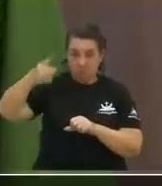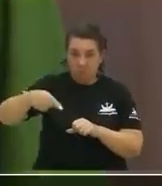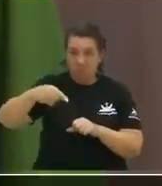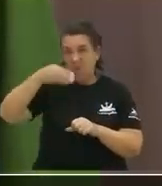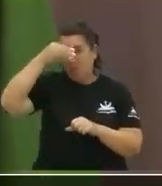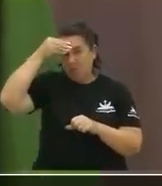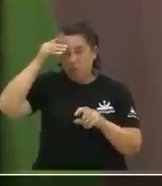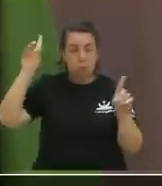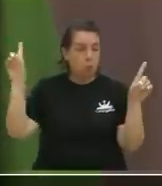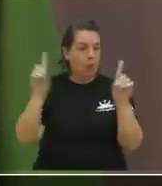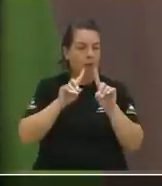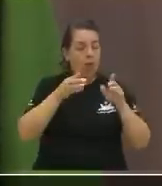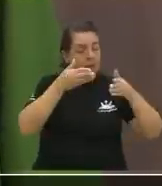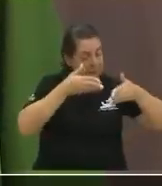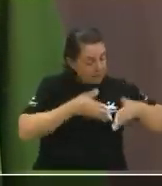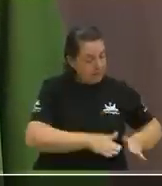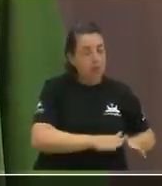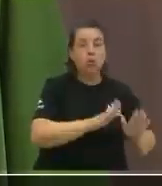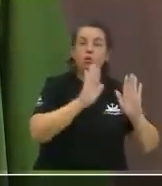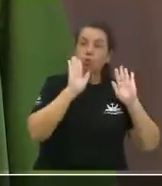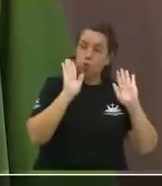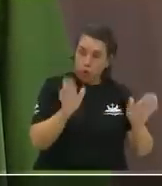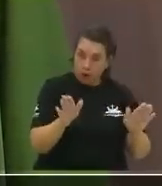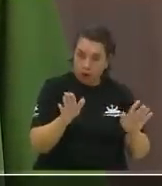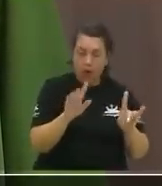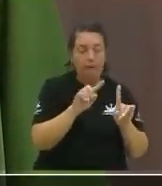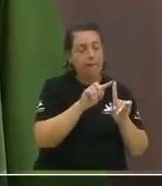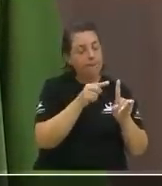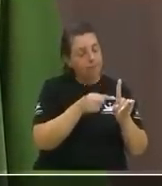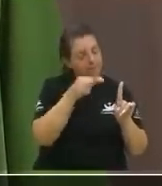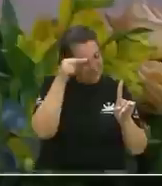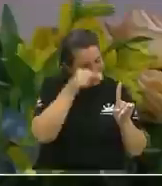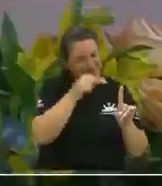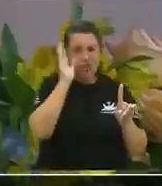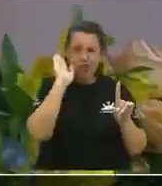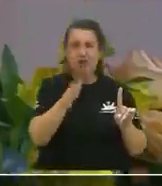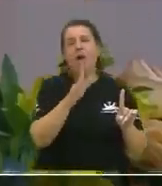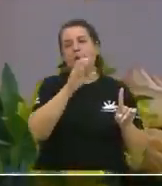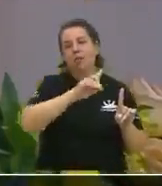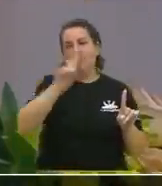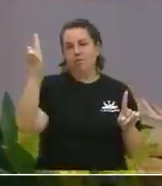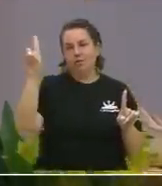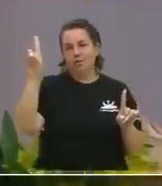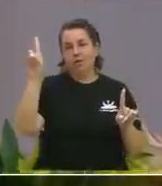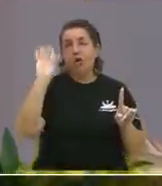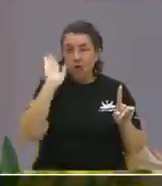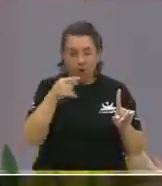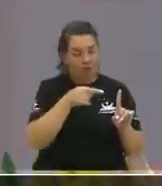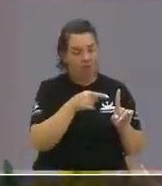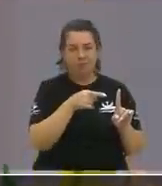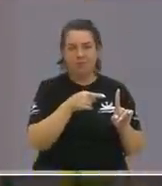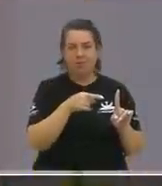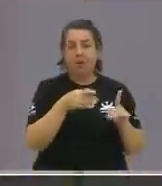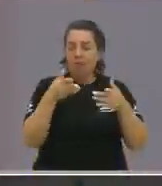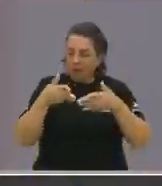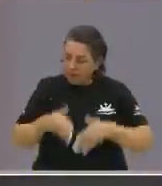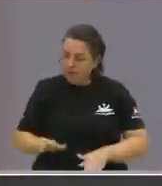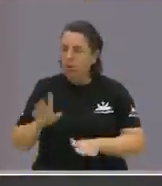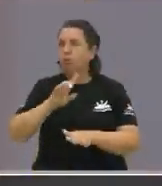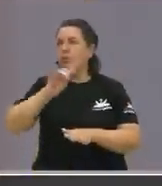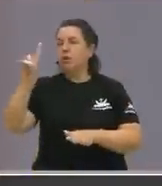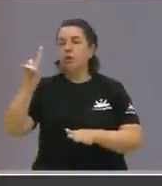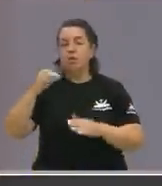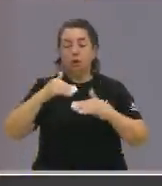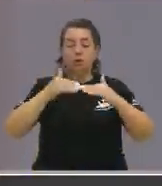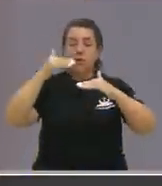Ele nasceu no berço, no útero já era Deus, nasceu como Deus, cresceu como